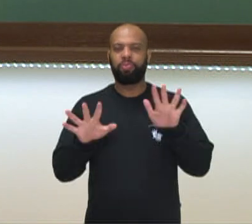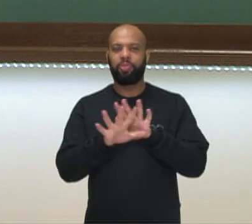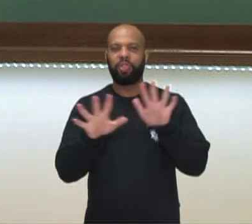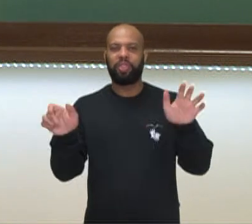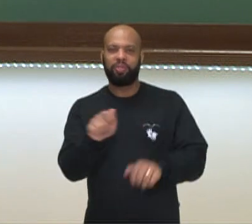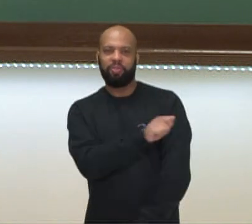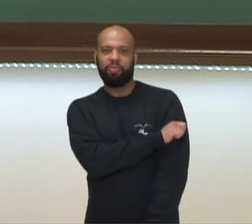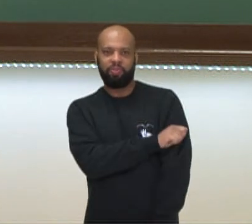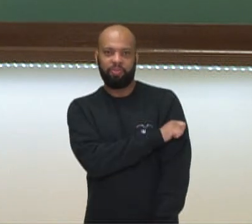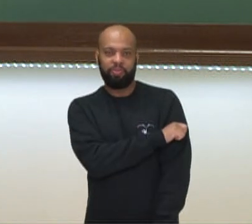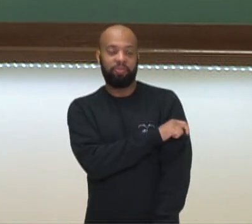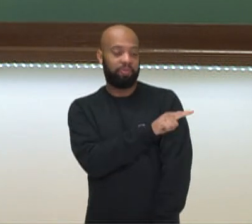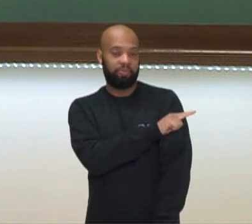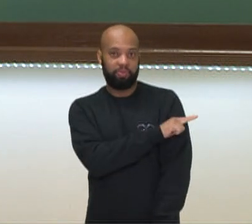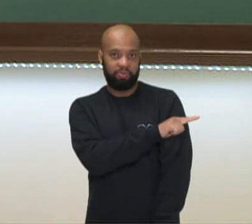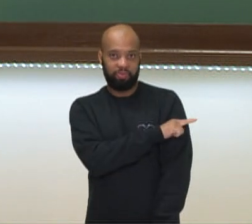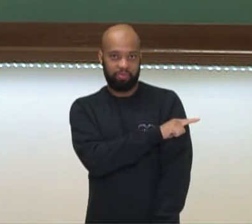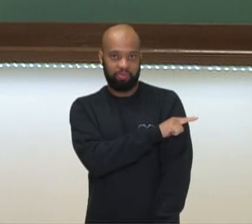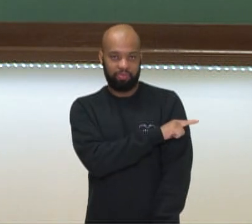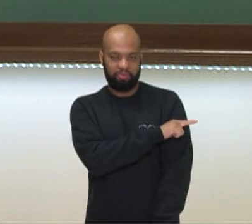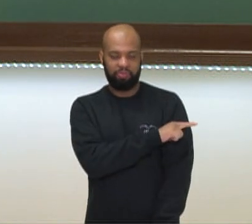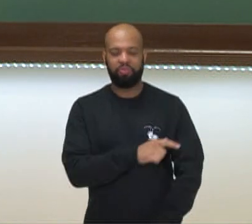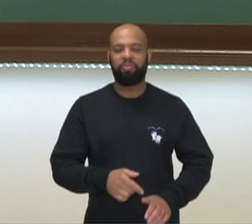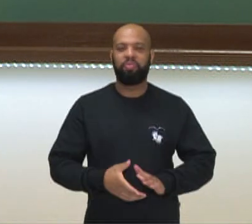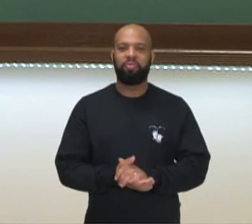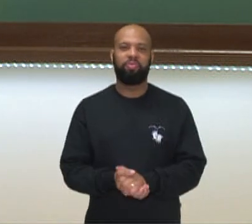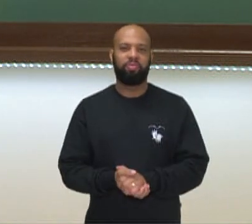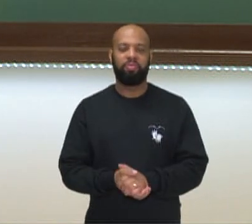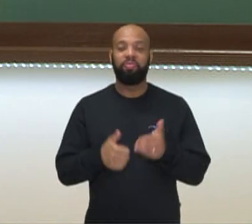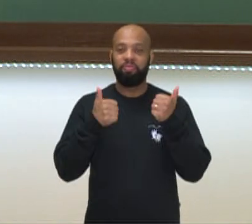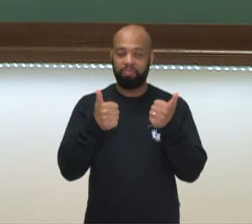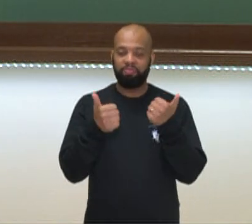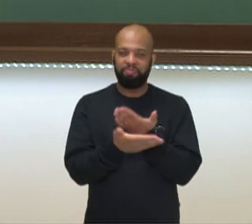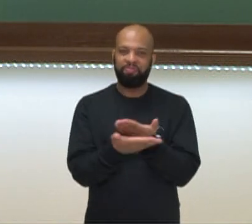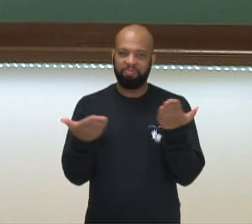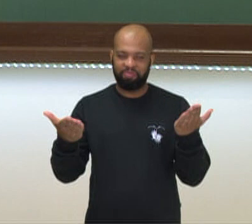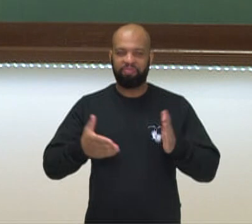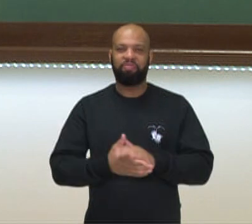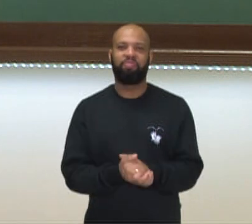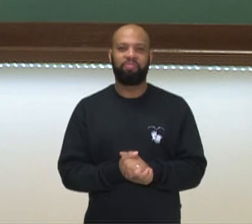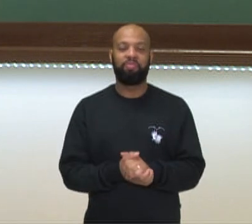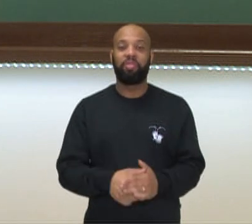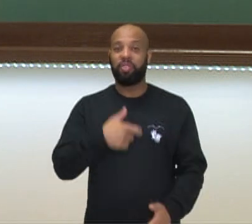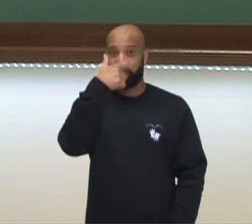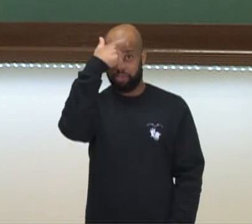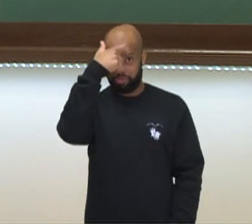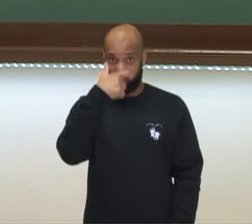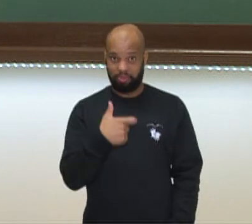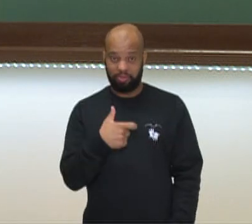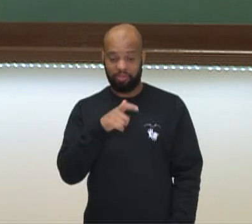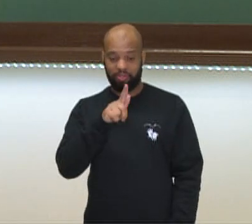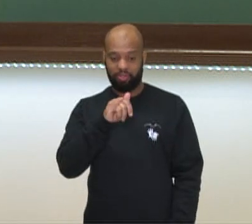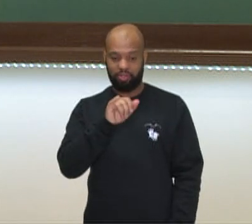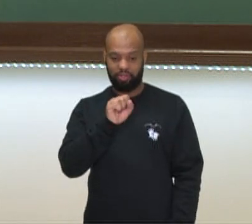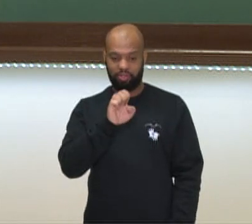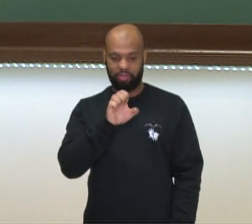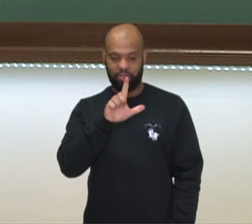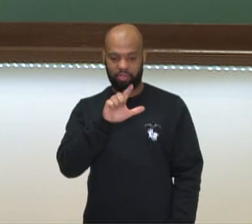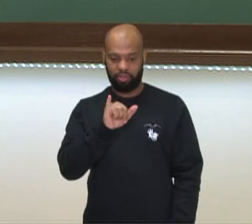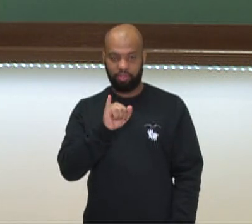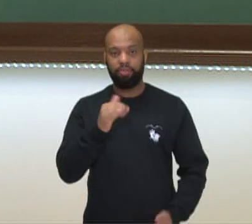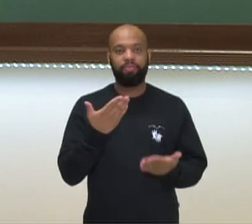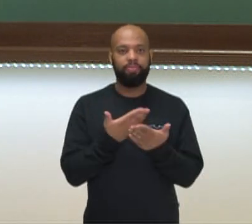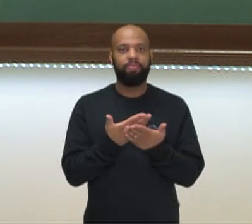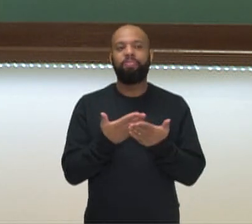Olá, estudantes da 7ª série do Ensino Fundamental. Tudo bem com vocês? Eu sou a professora Gisele e